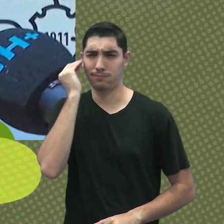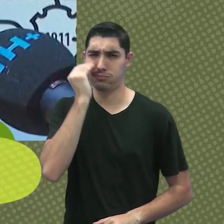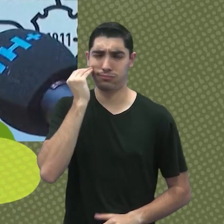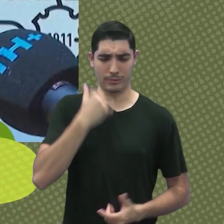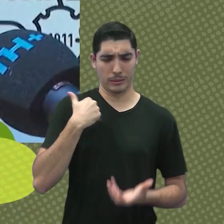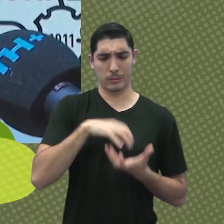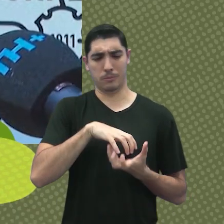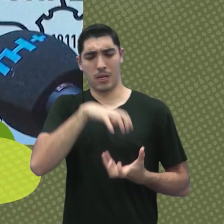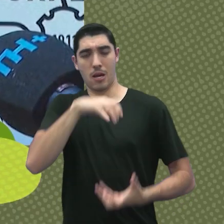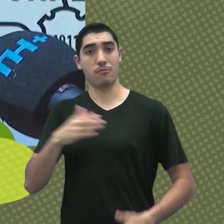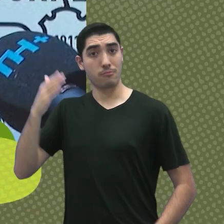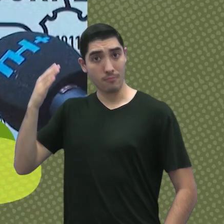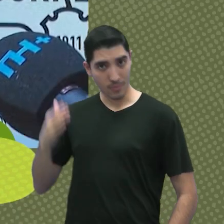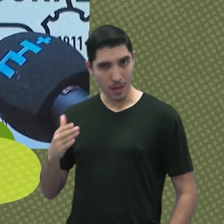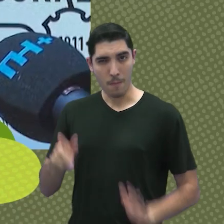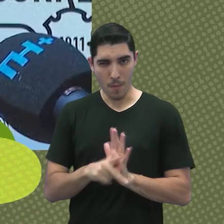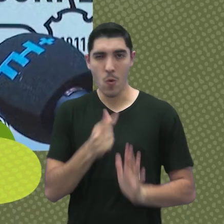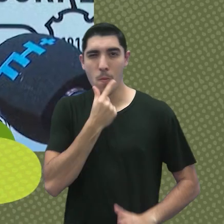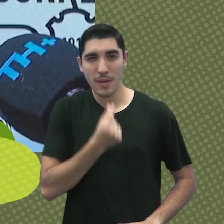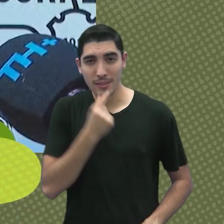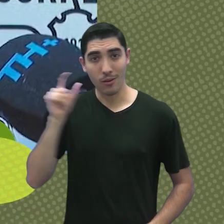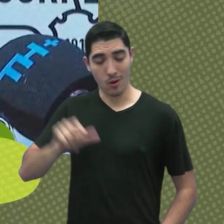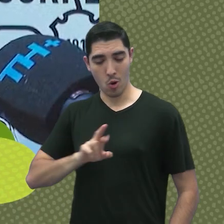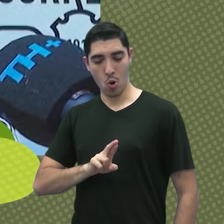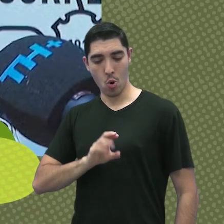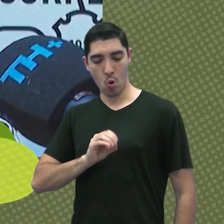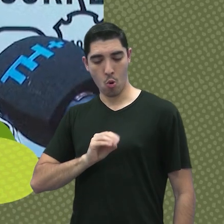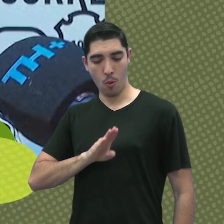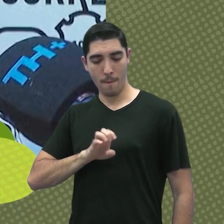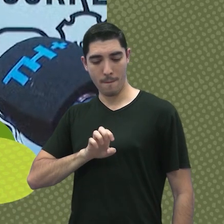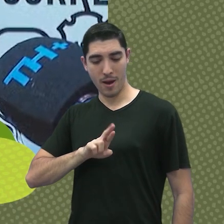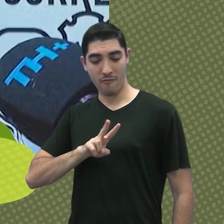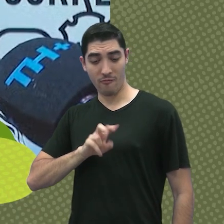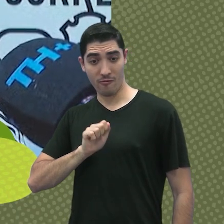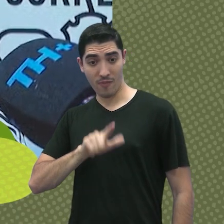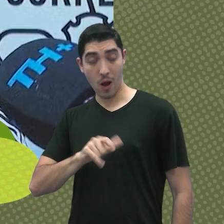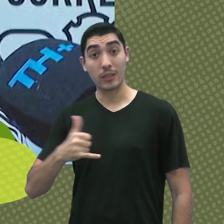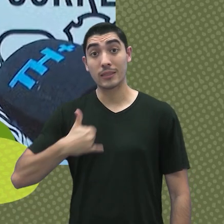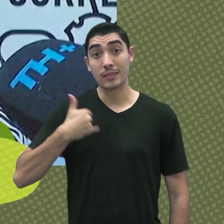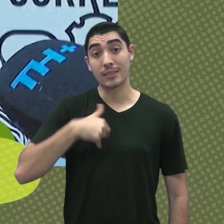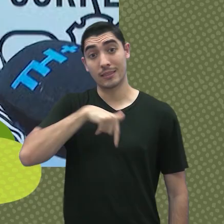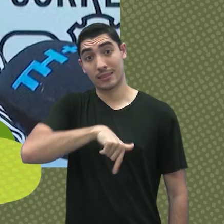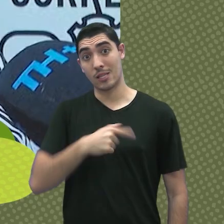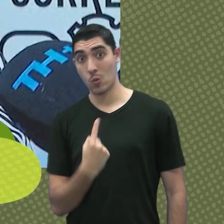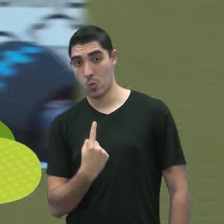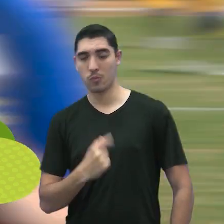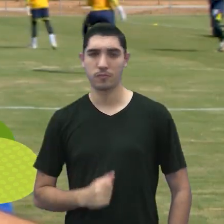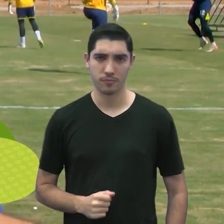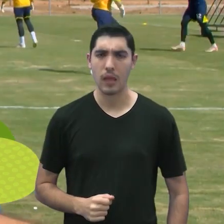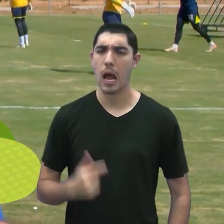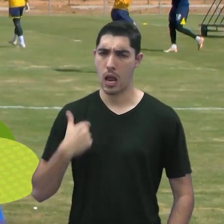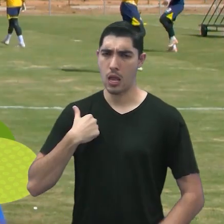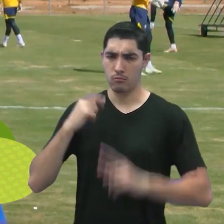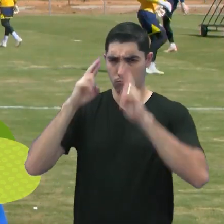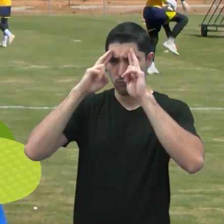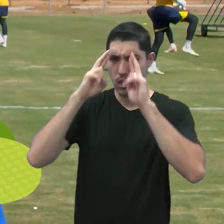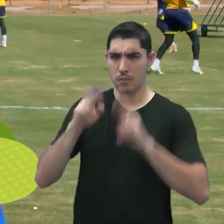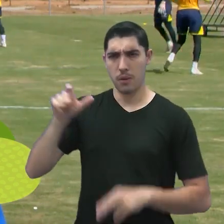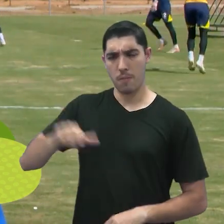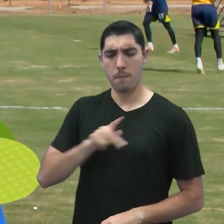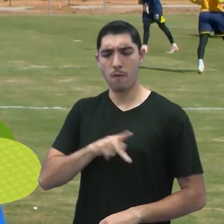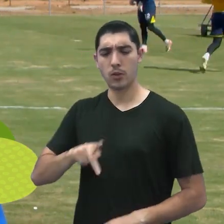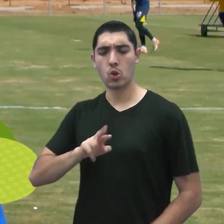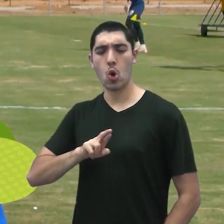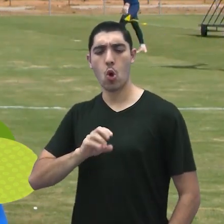o experiente técnico comercialino, Roberval Davino, de 71. Respeito muito